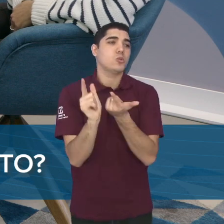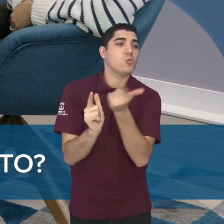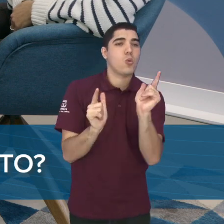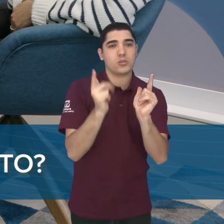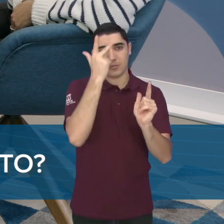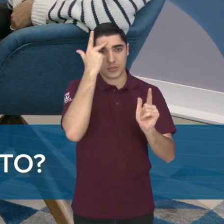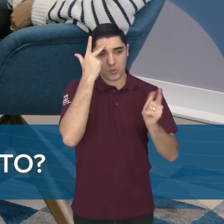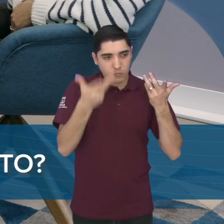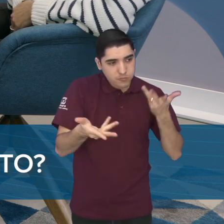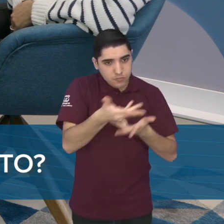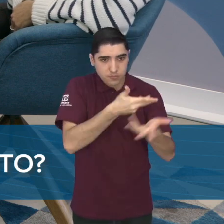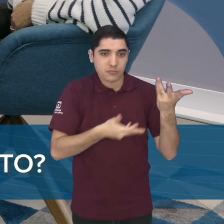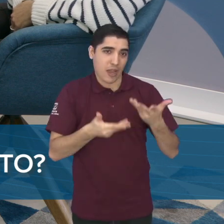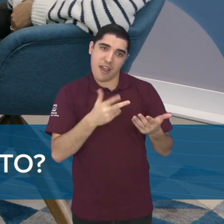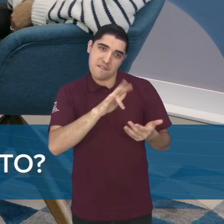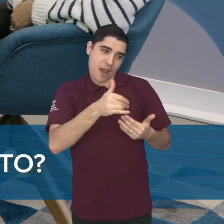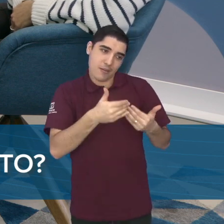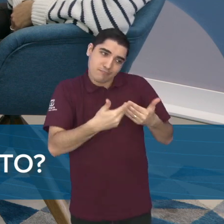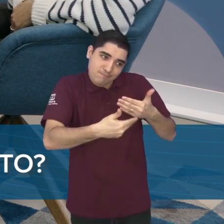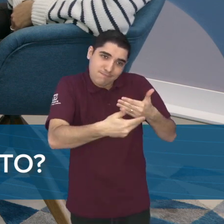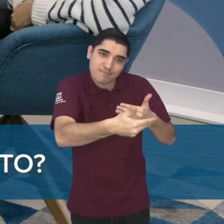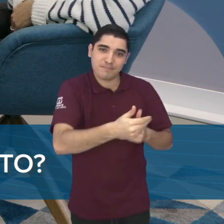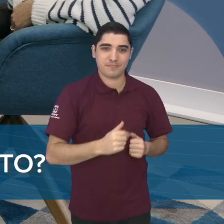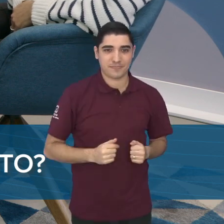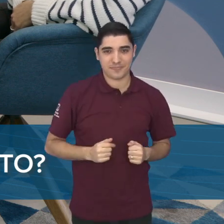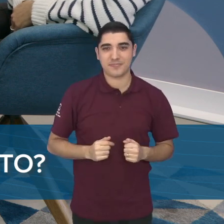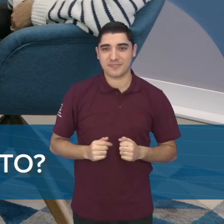então acho que por aí vai.